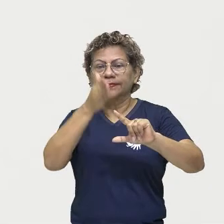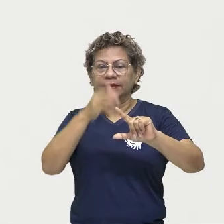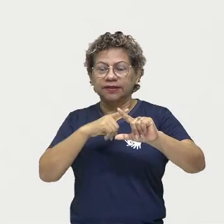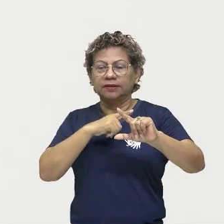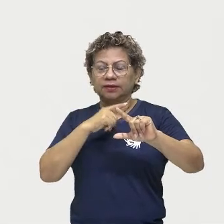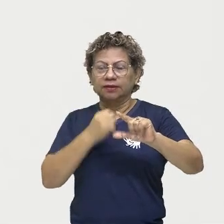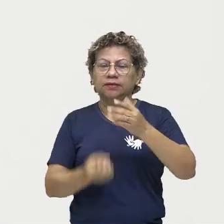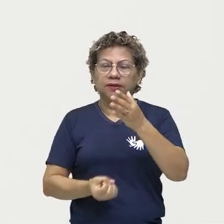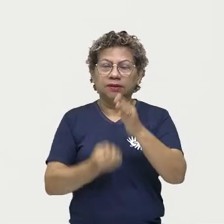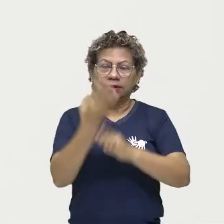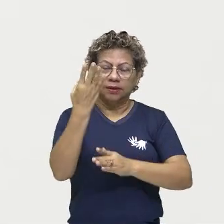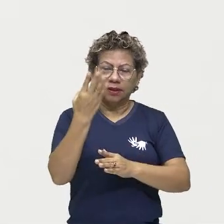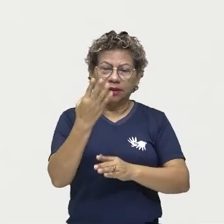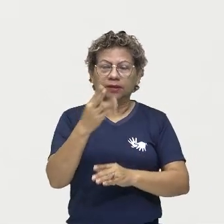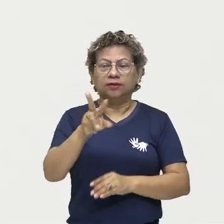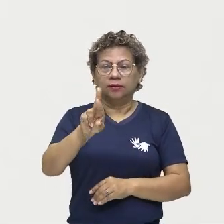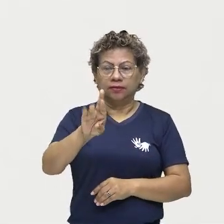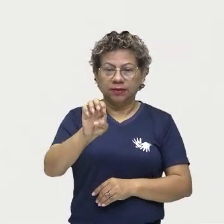reta.